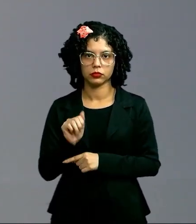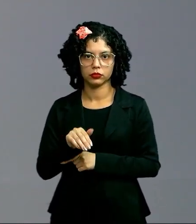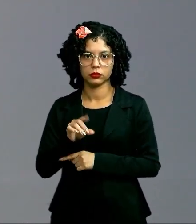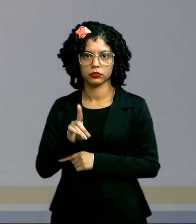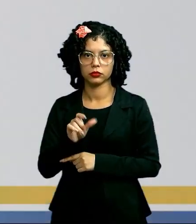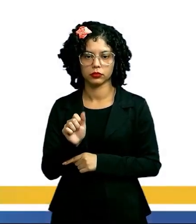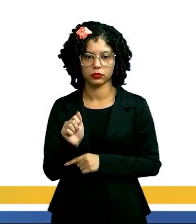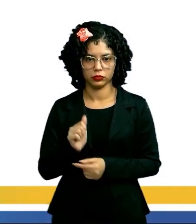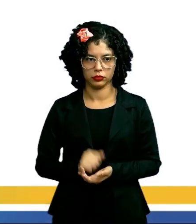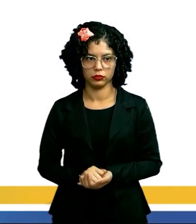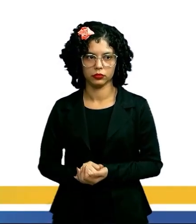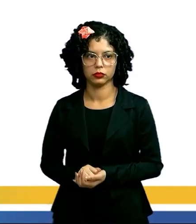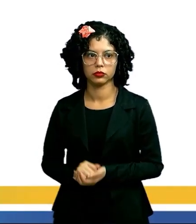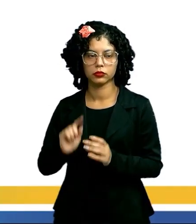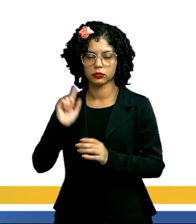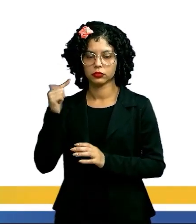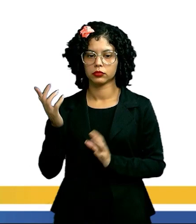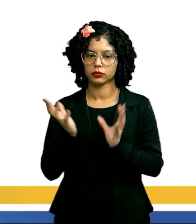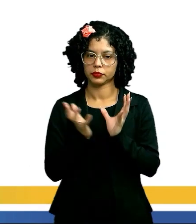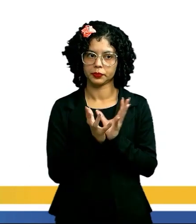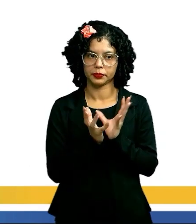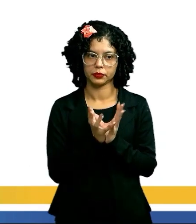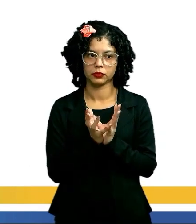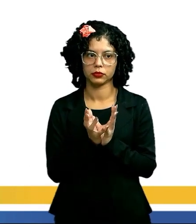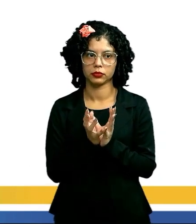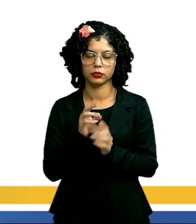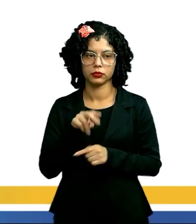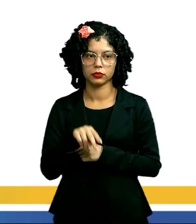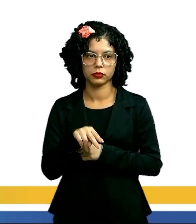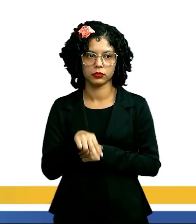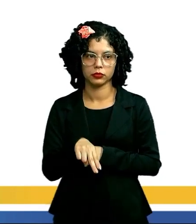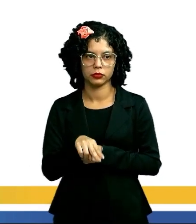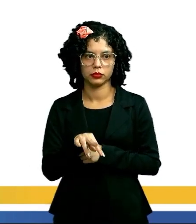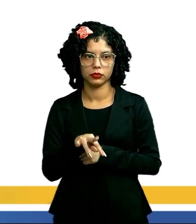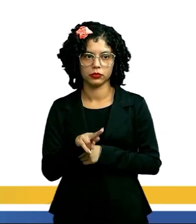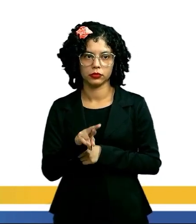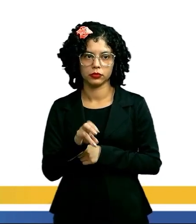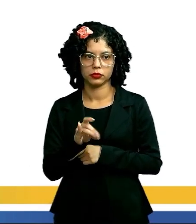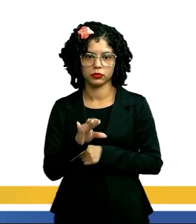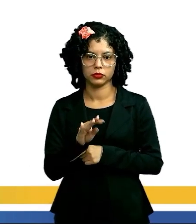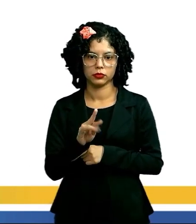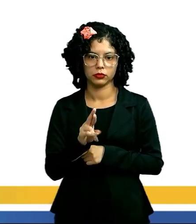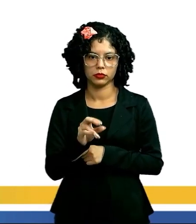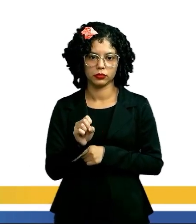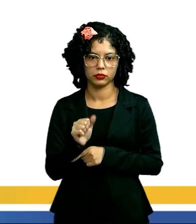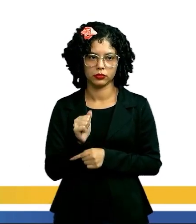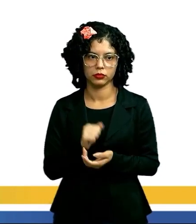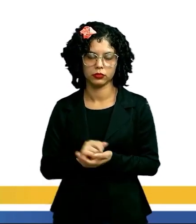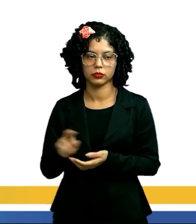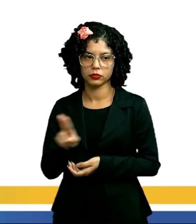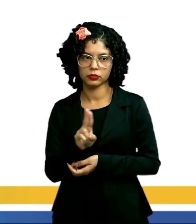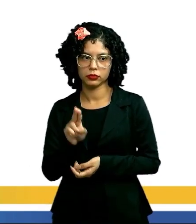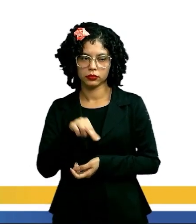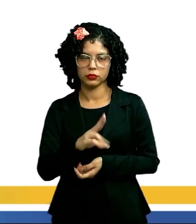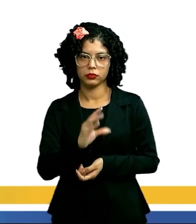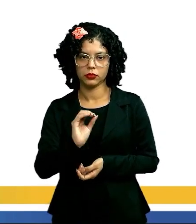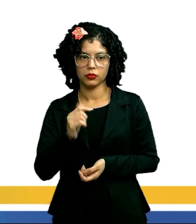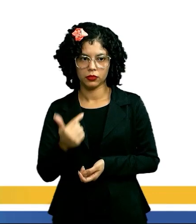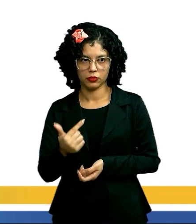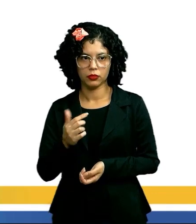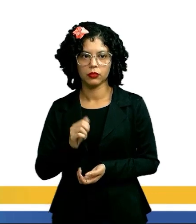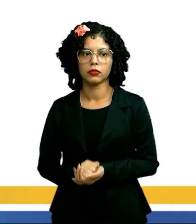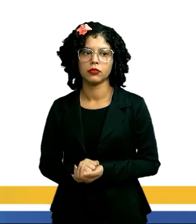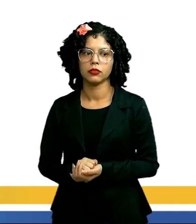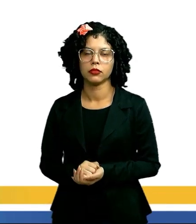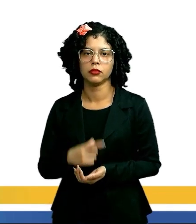amida. O próximo grupamento são os nitrocompostos. Então, o nitrocomposto ele vai ter o grupamento NO2 e esse grupamento